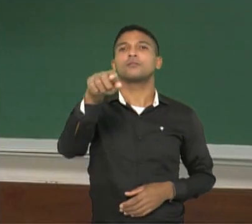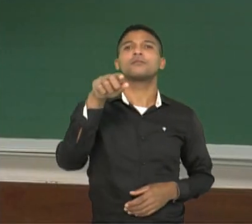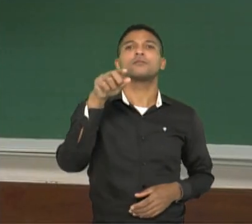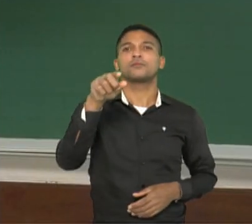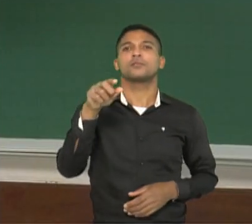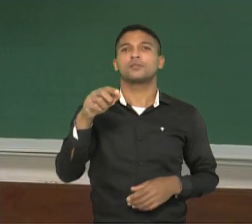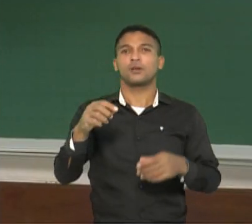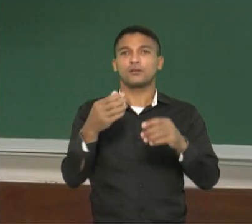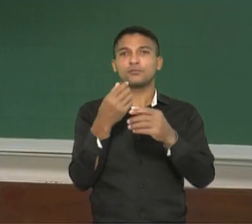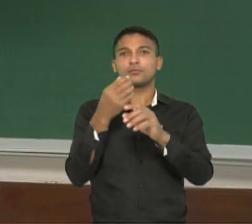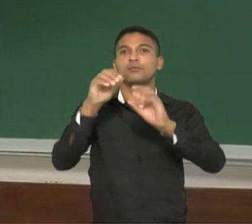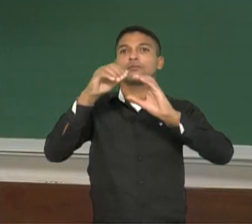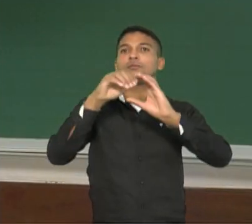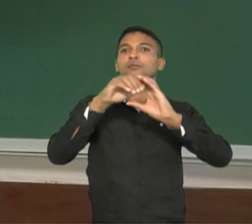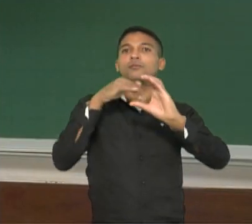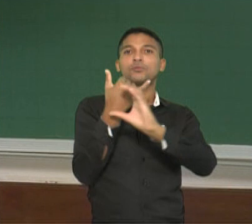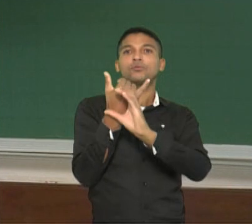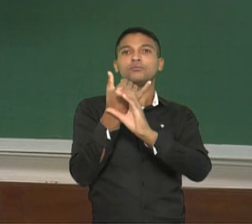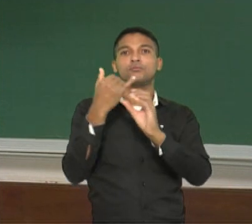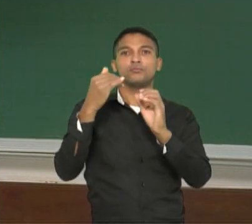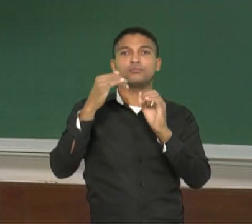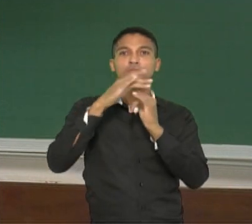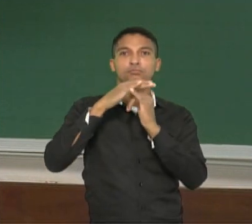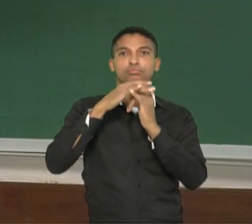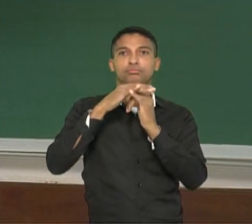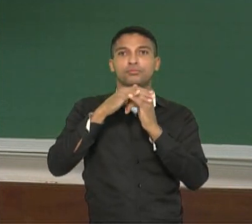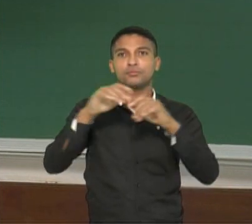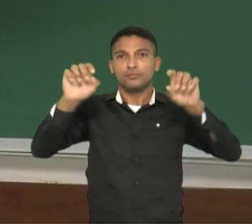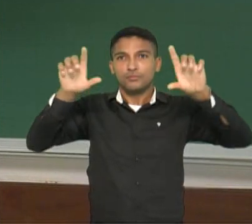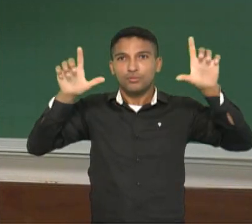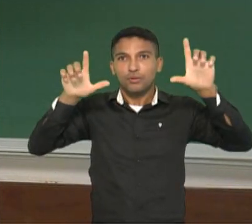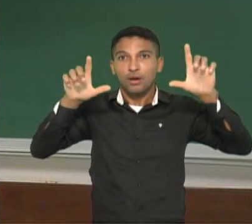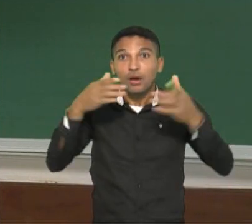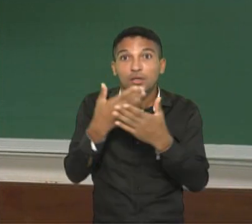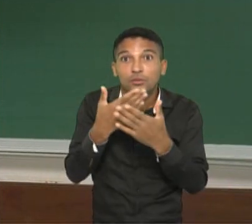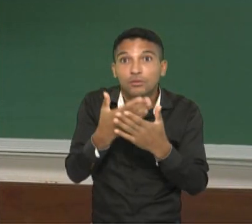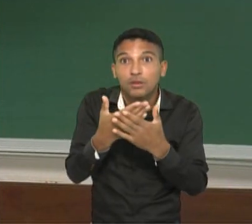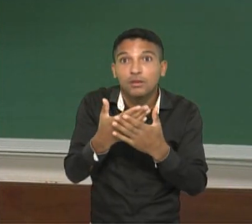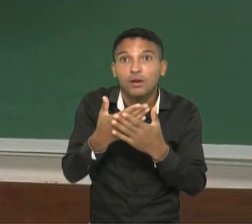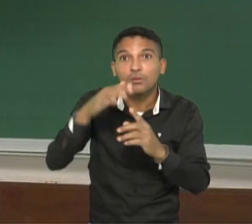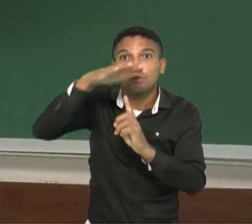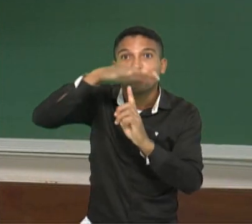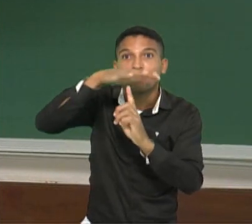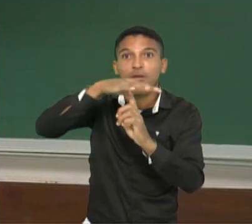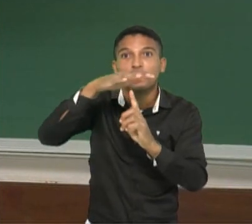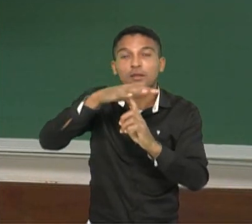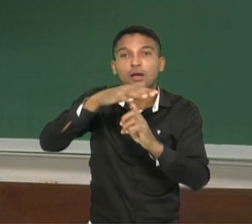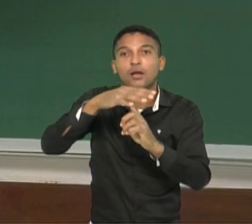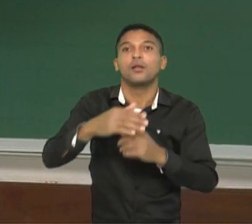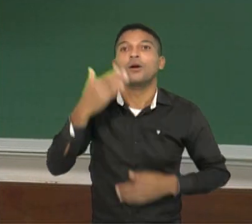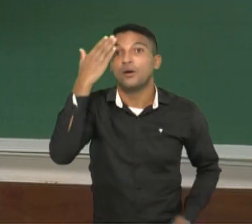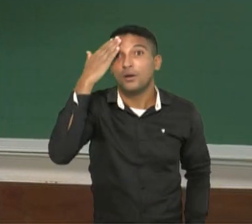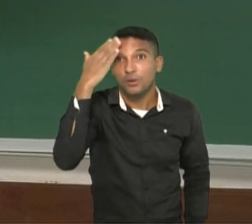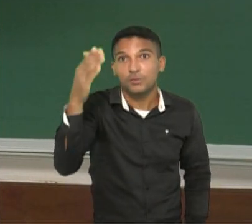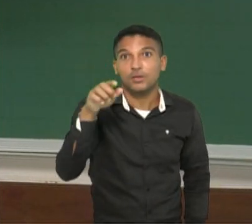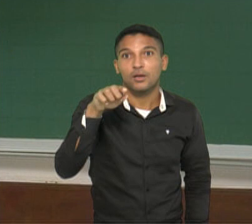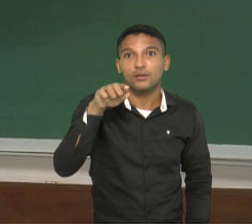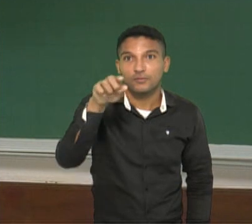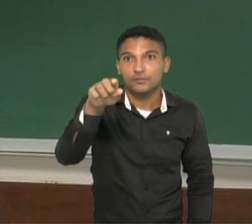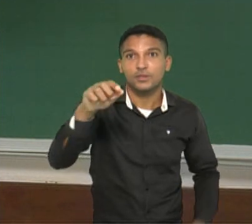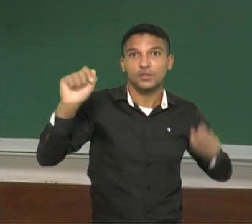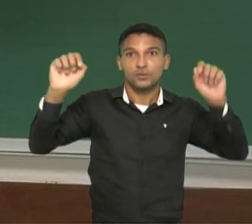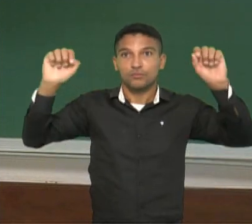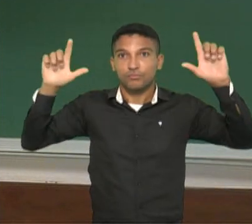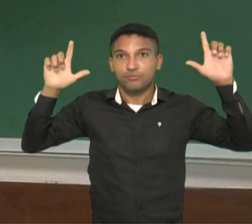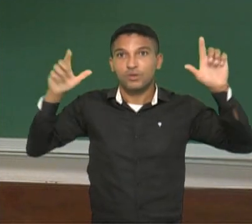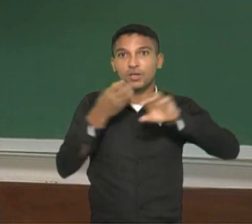Paraná, pelo canal do YouTube e também pela televisão, pelos canais de TV aberta da sua localidade. Muito obrigado por permitir a nossa entrada